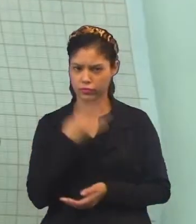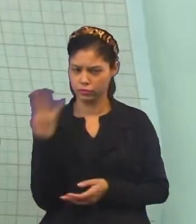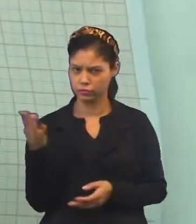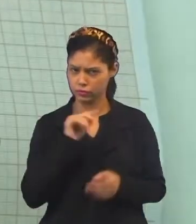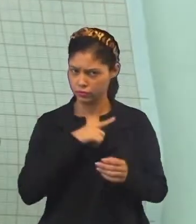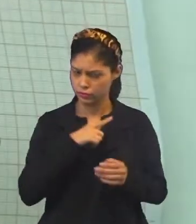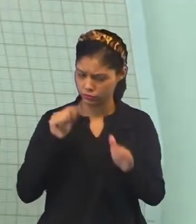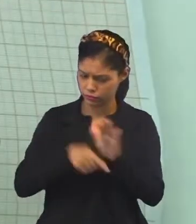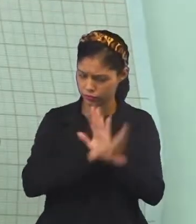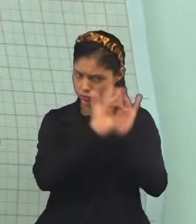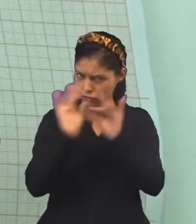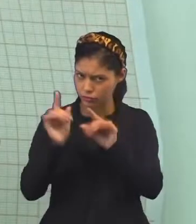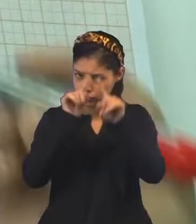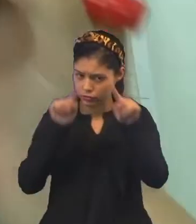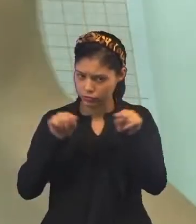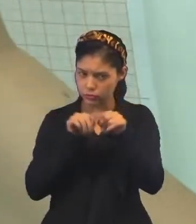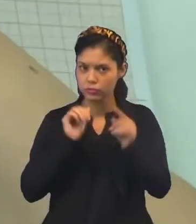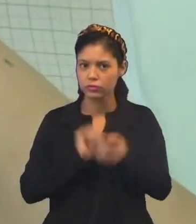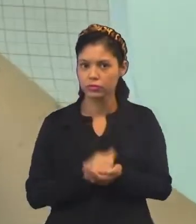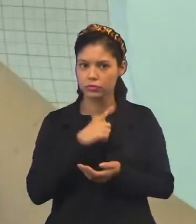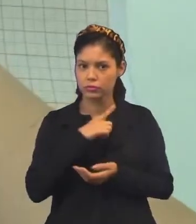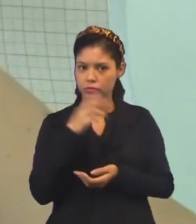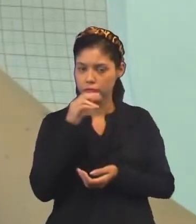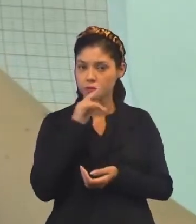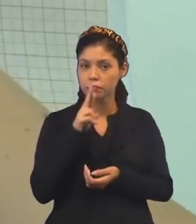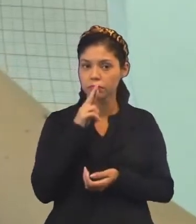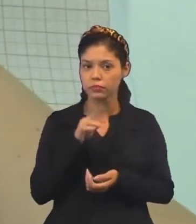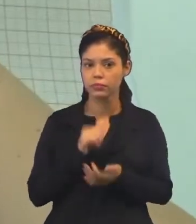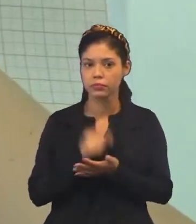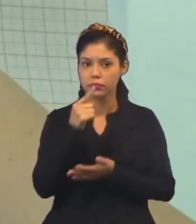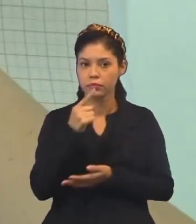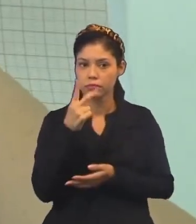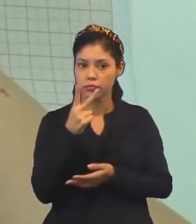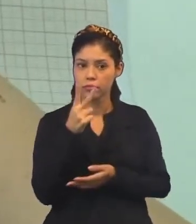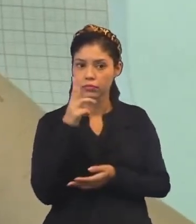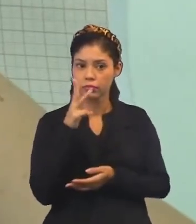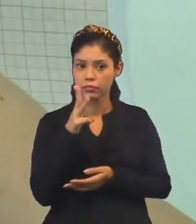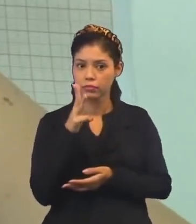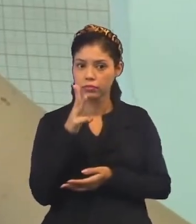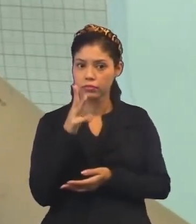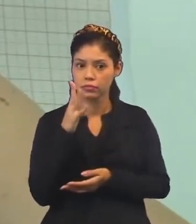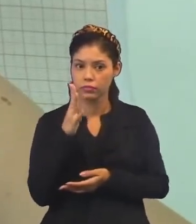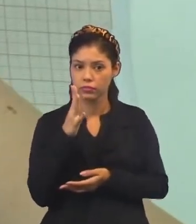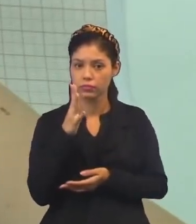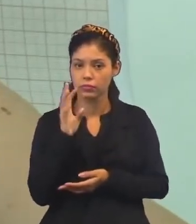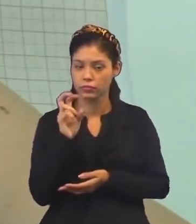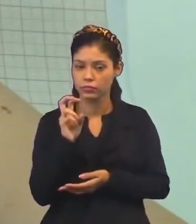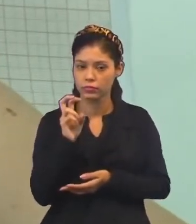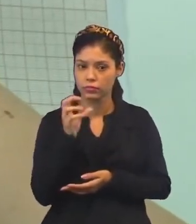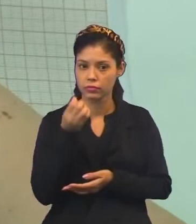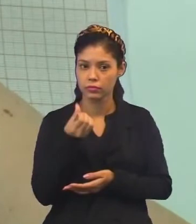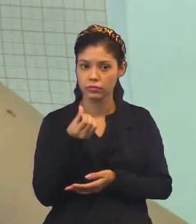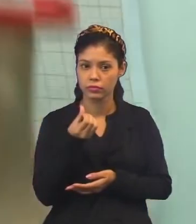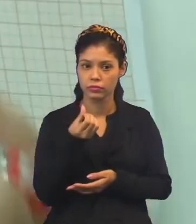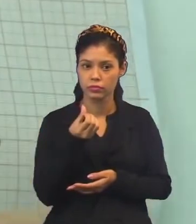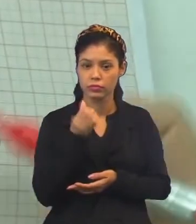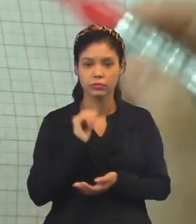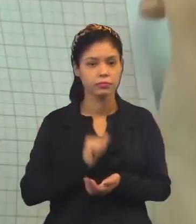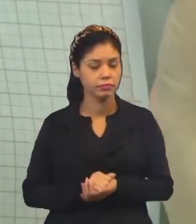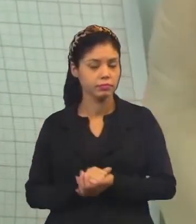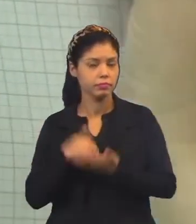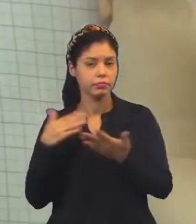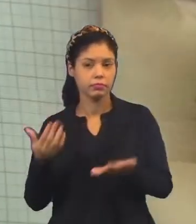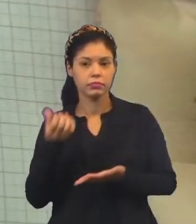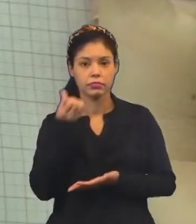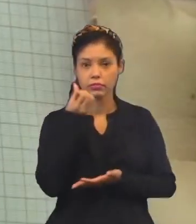contar a parte de quadradinhos por dentro. E aí, nós vamos calculando. 1, 2, 3, 4, 5,